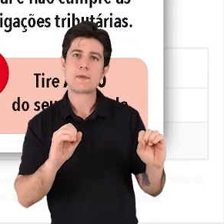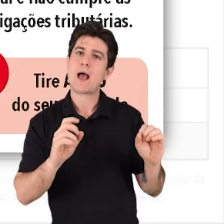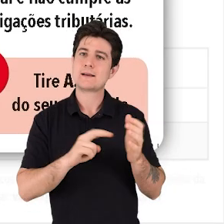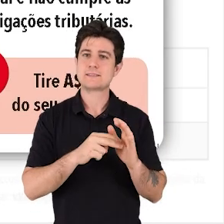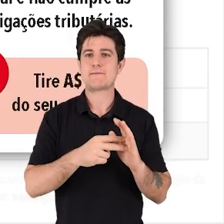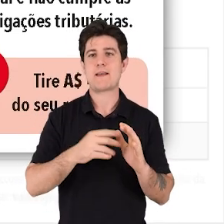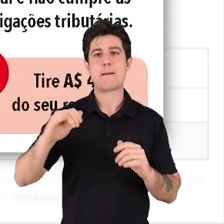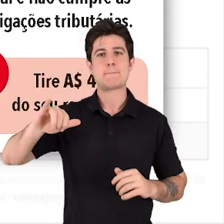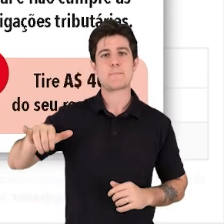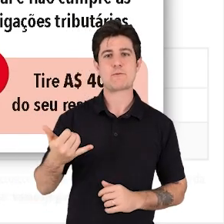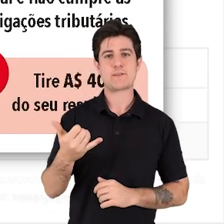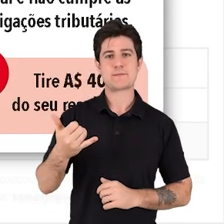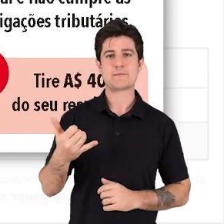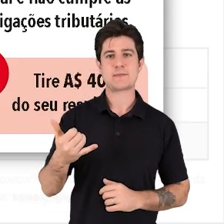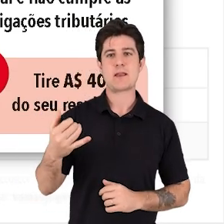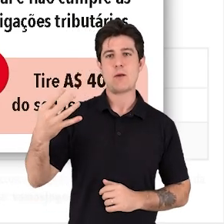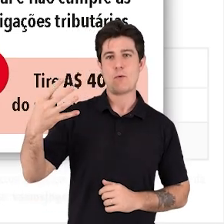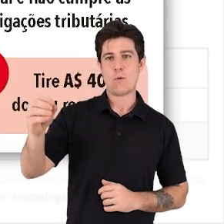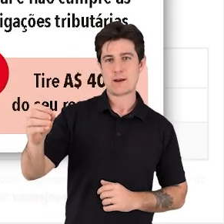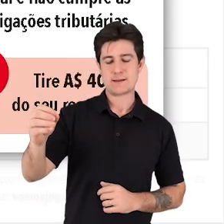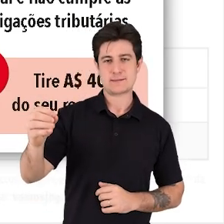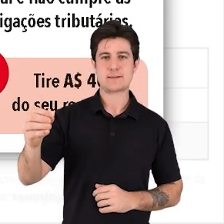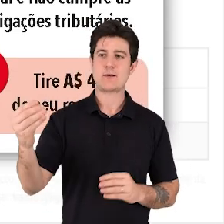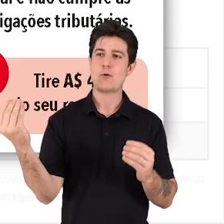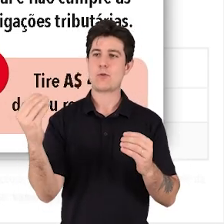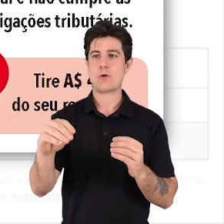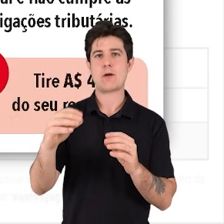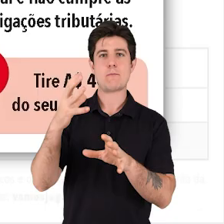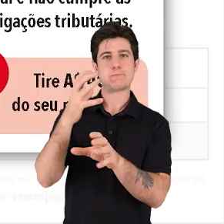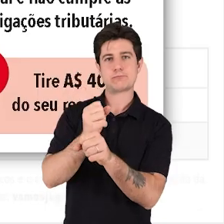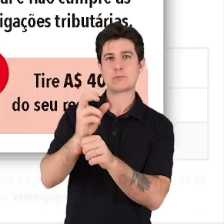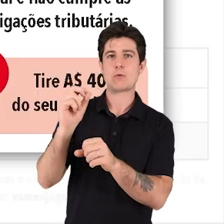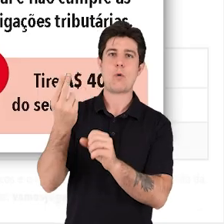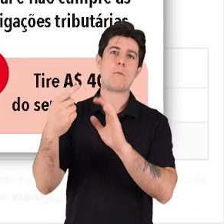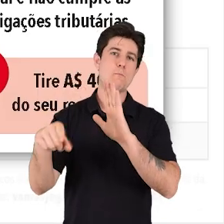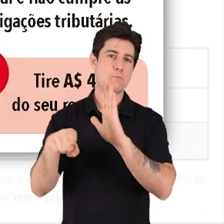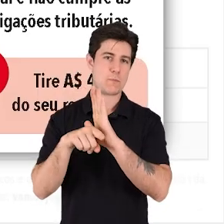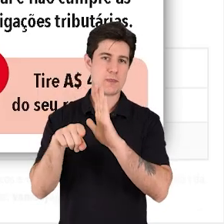obrigações, bastará somar ou subtrair ao resultado as movimentações anotadas.